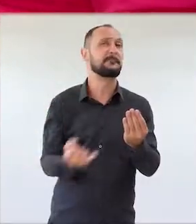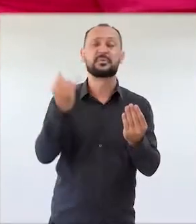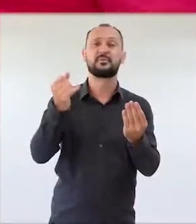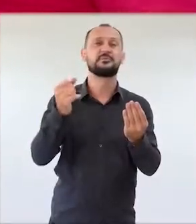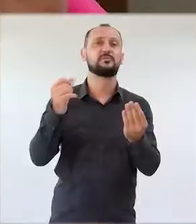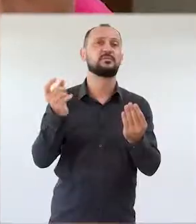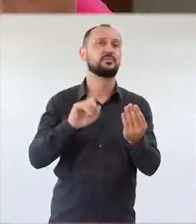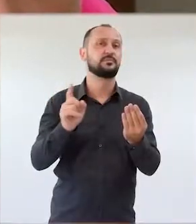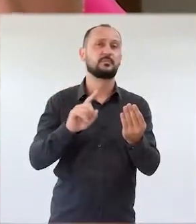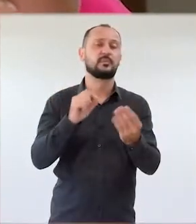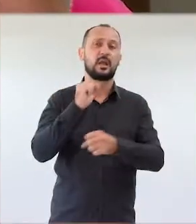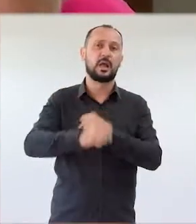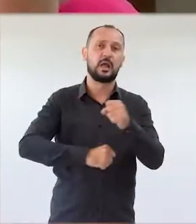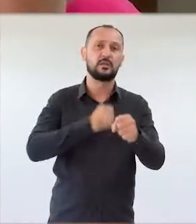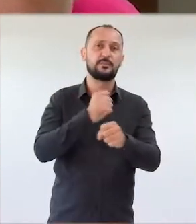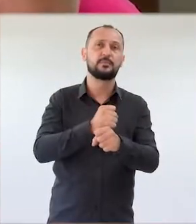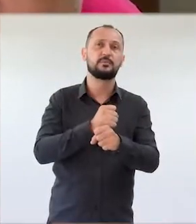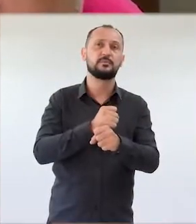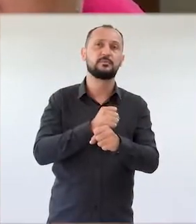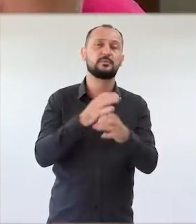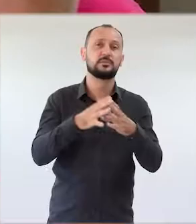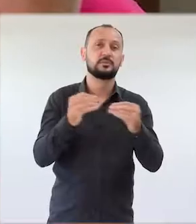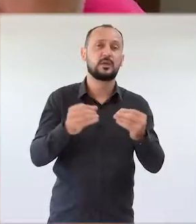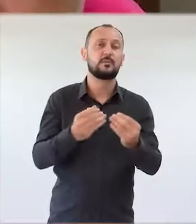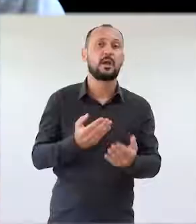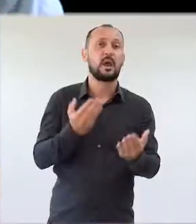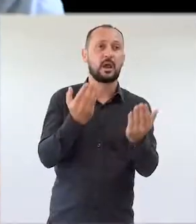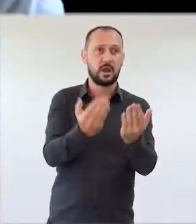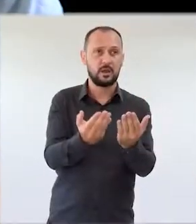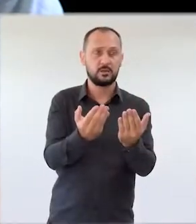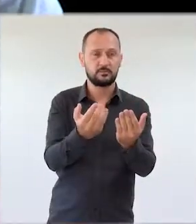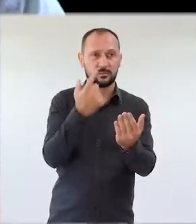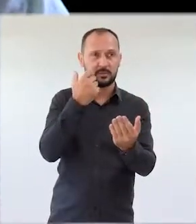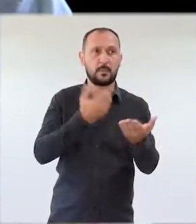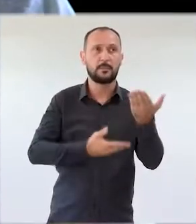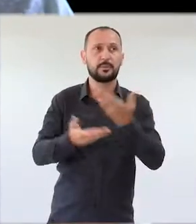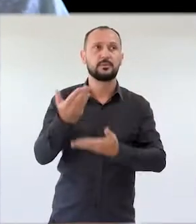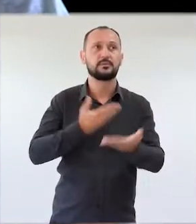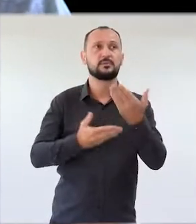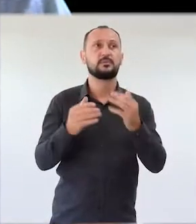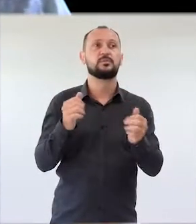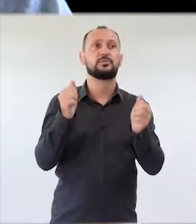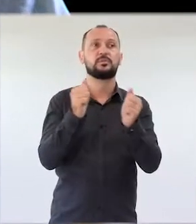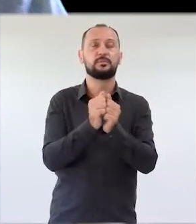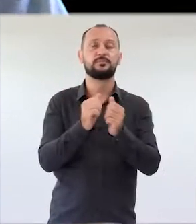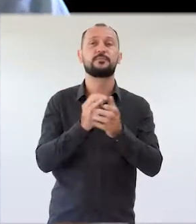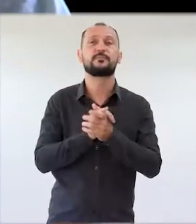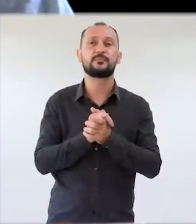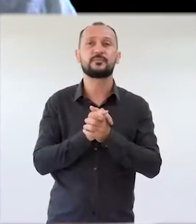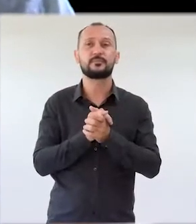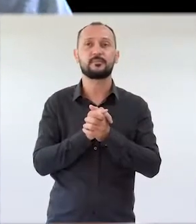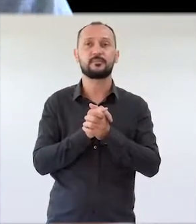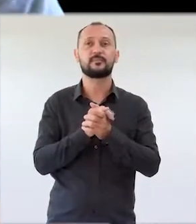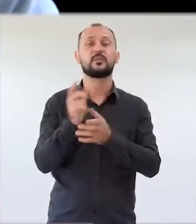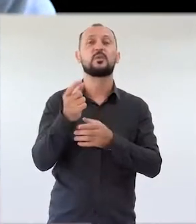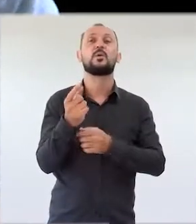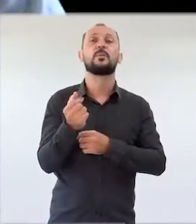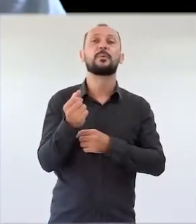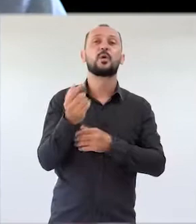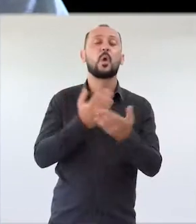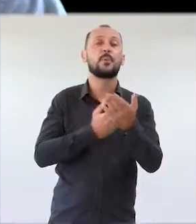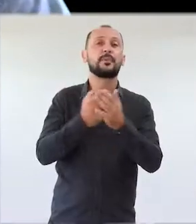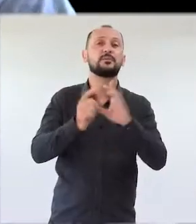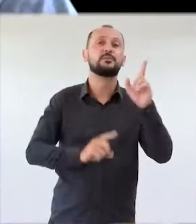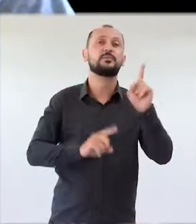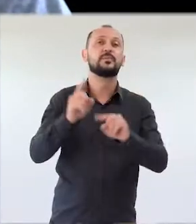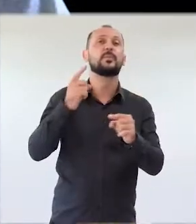grande, né? Anos depois acaba saindo uma carta que ter uma interação muito forte com ela, e o preço dela